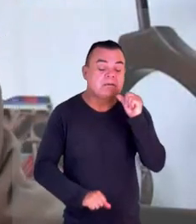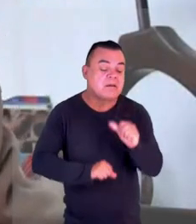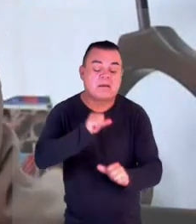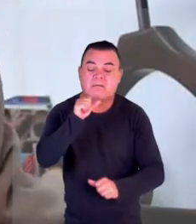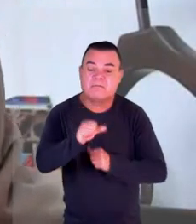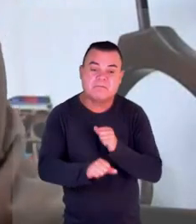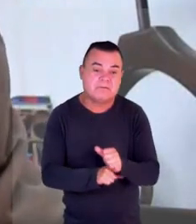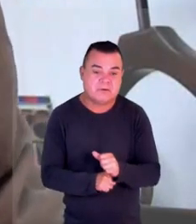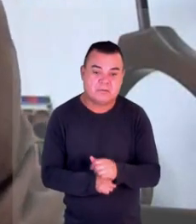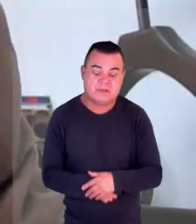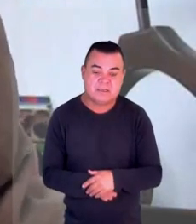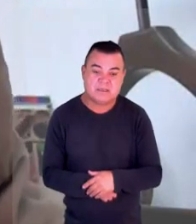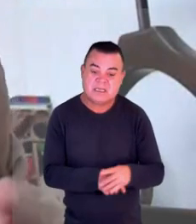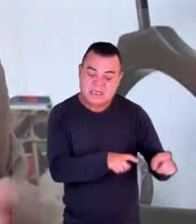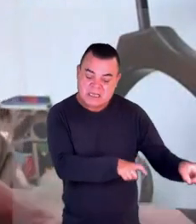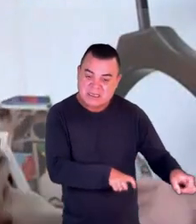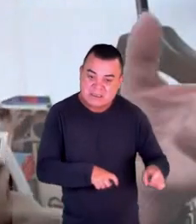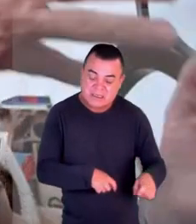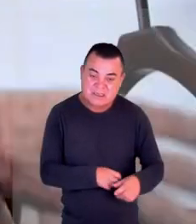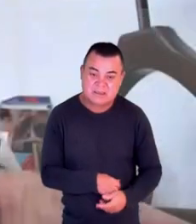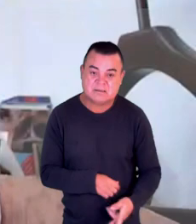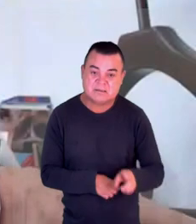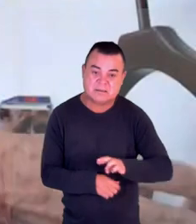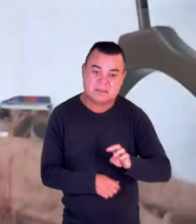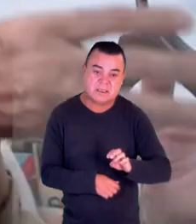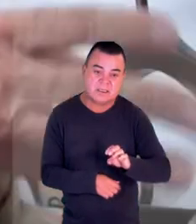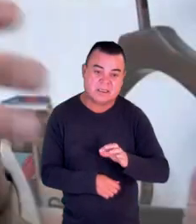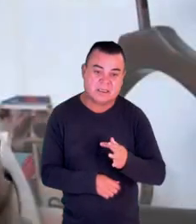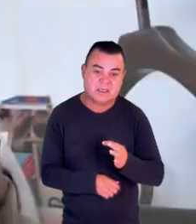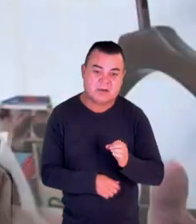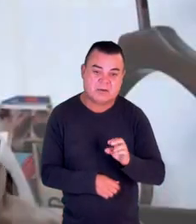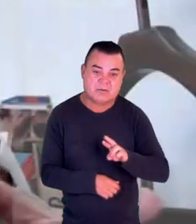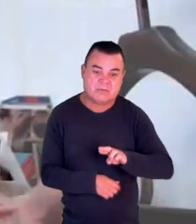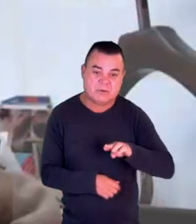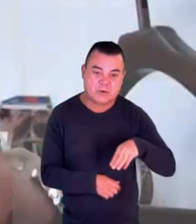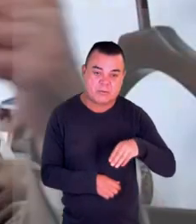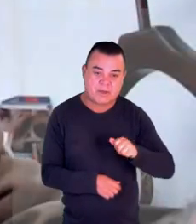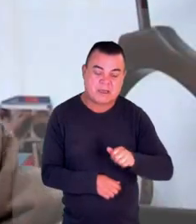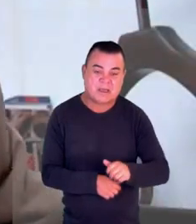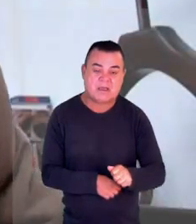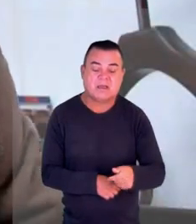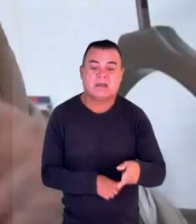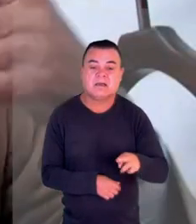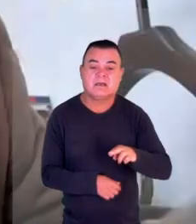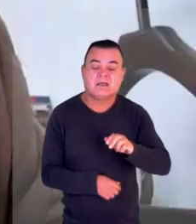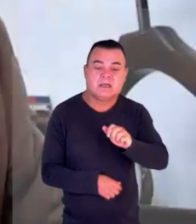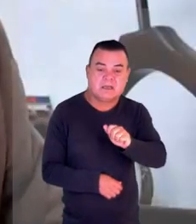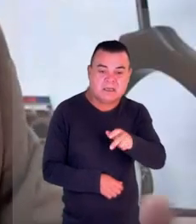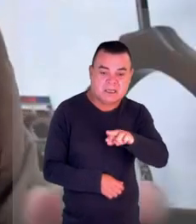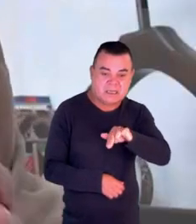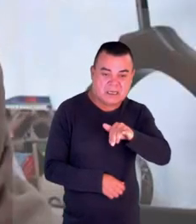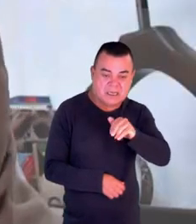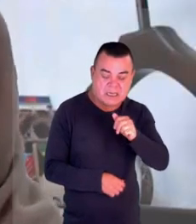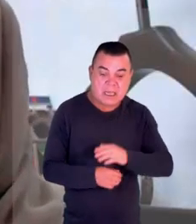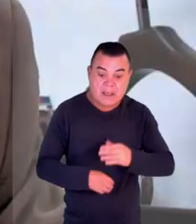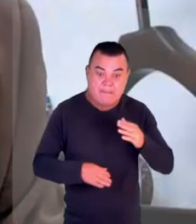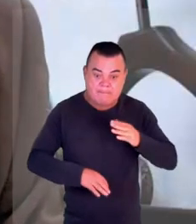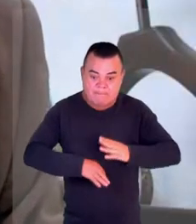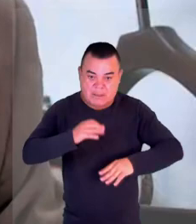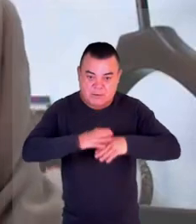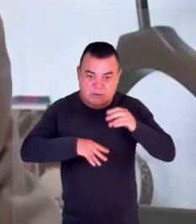para a partir da reforma agrária então poder a agricultura familiar produzir riquezas e produzir